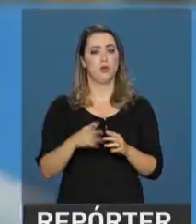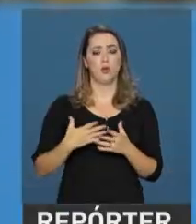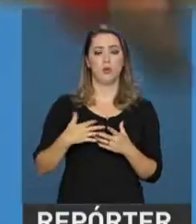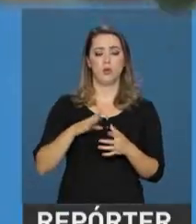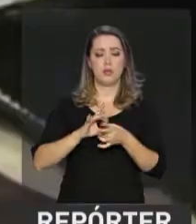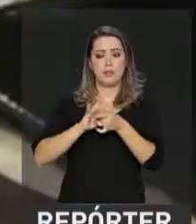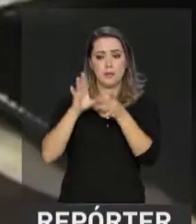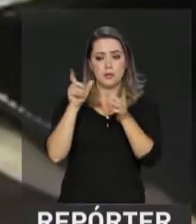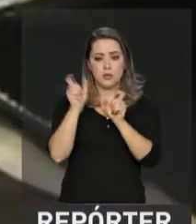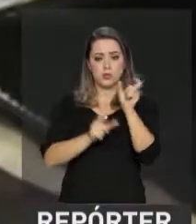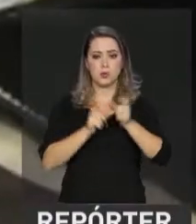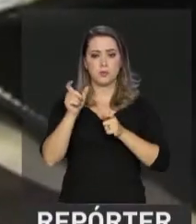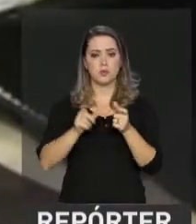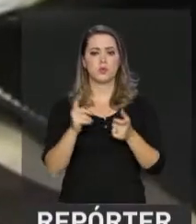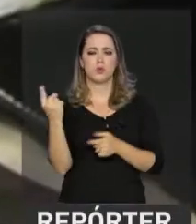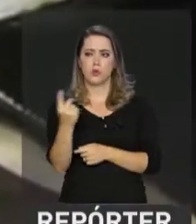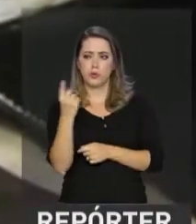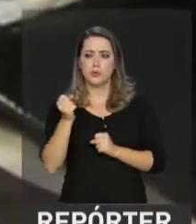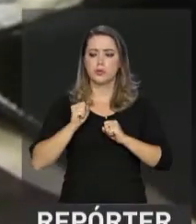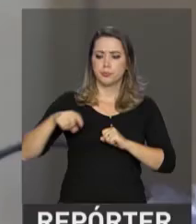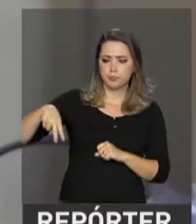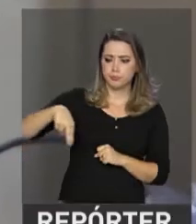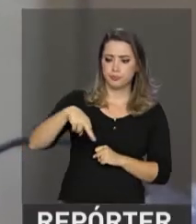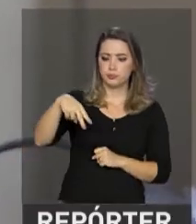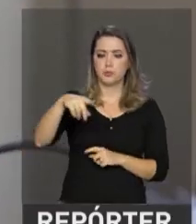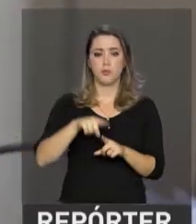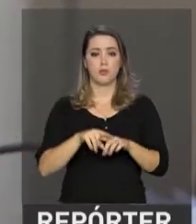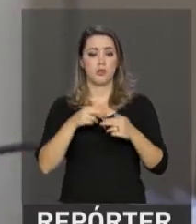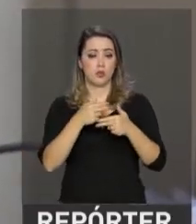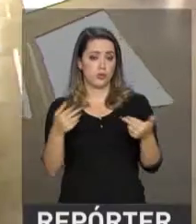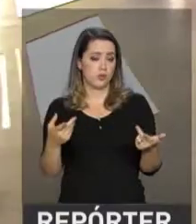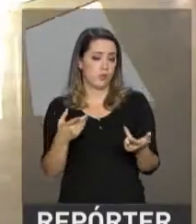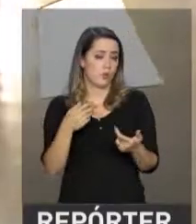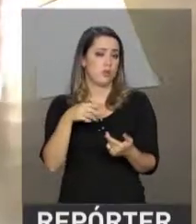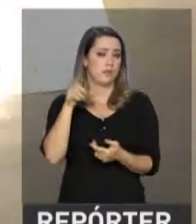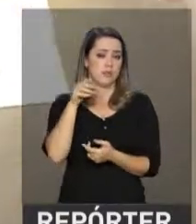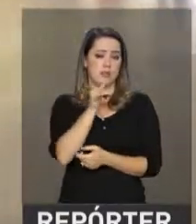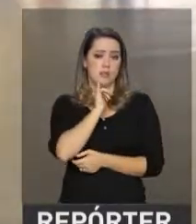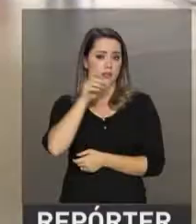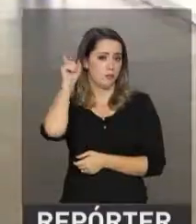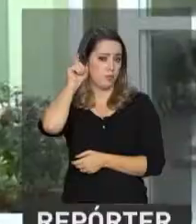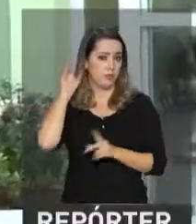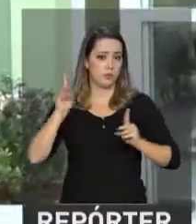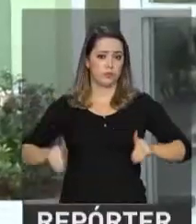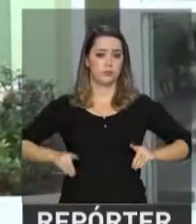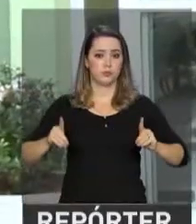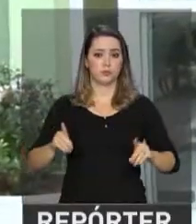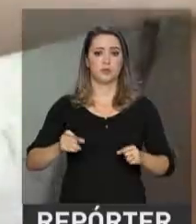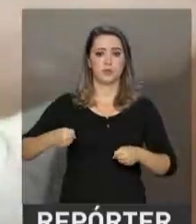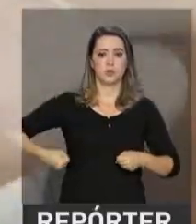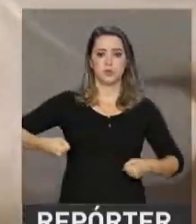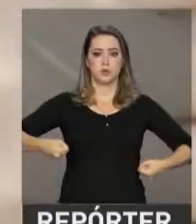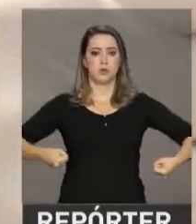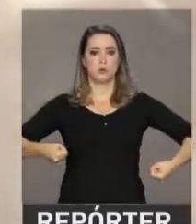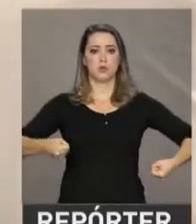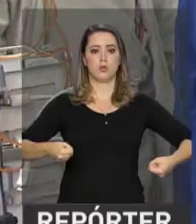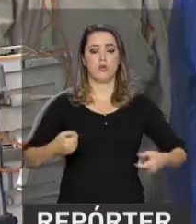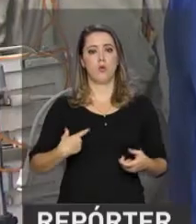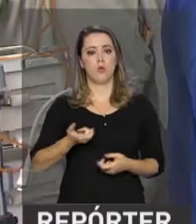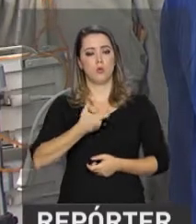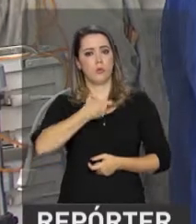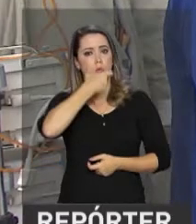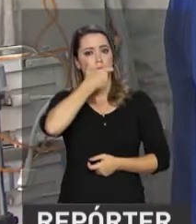autonomia muitos desses equipamentos como aparelhos auditivos cadeira de rodas muletas implantes dentários